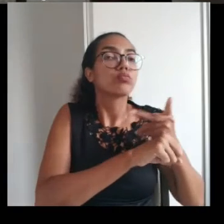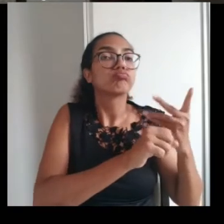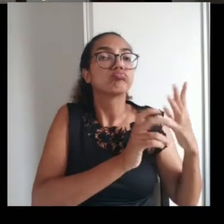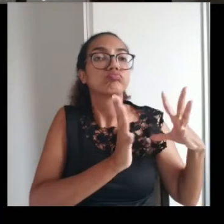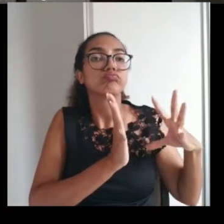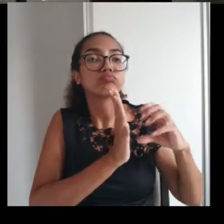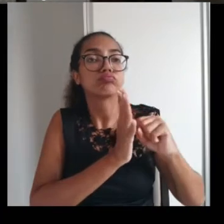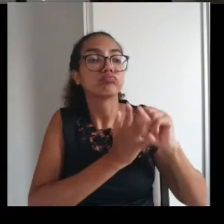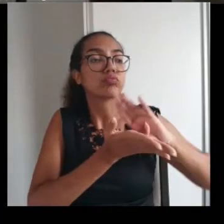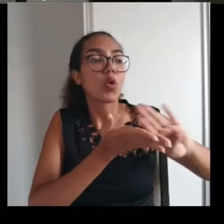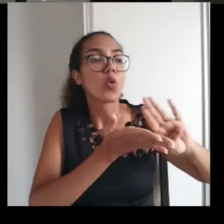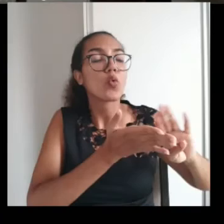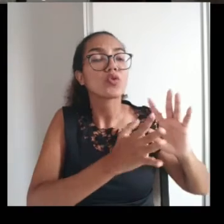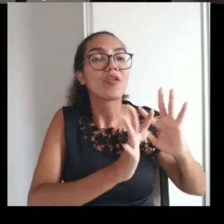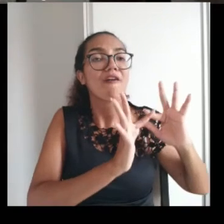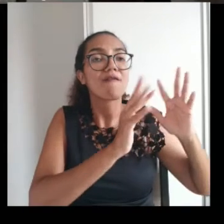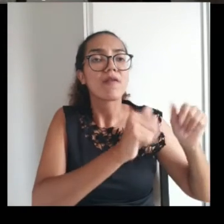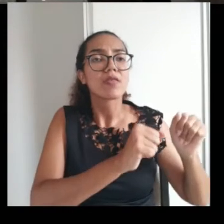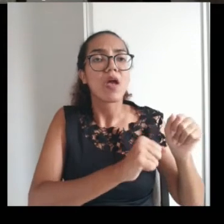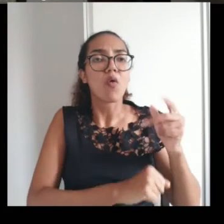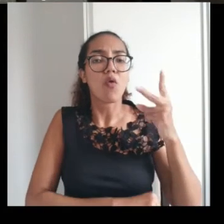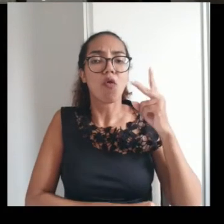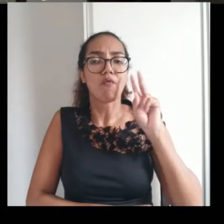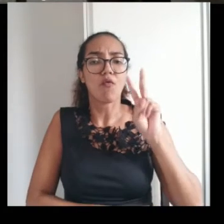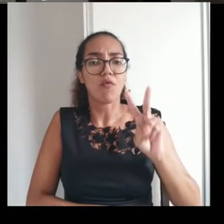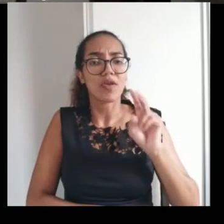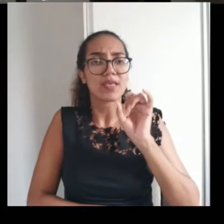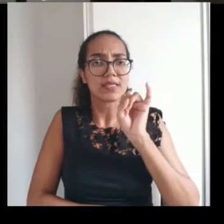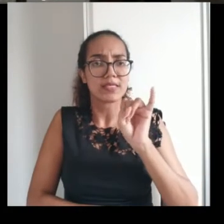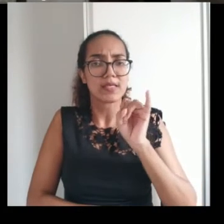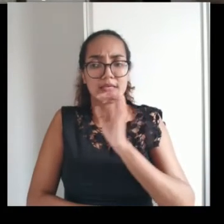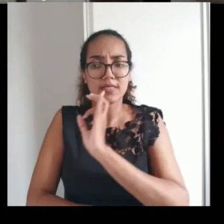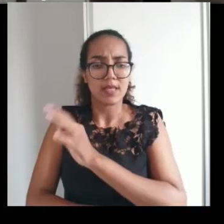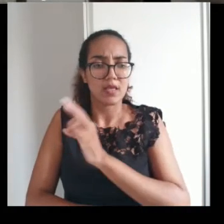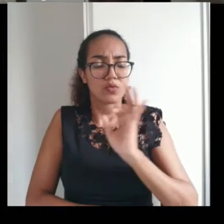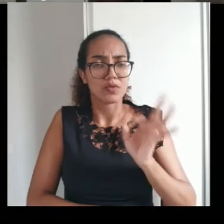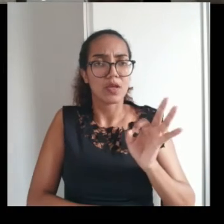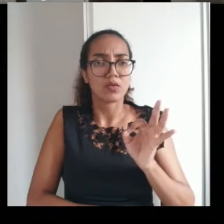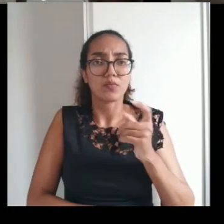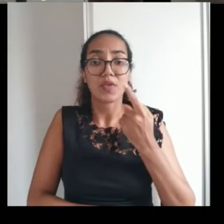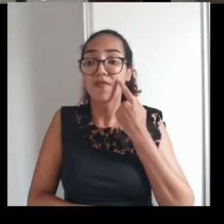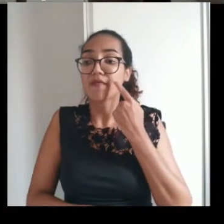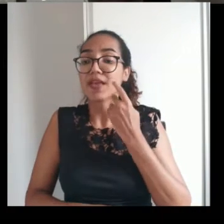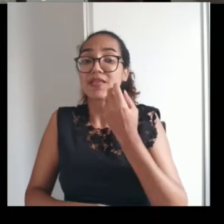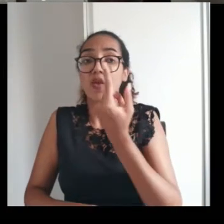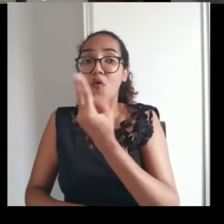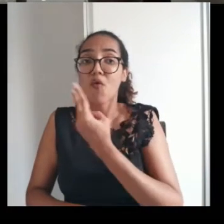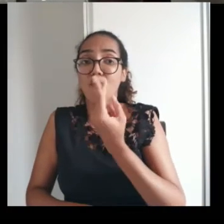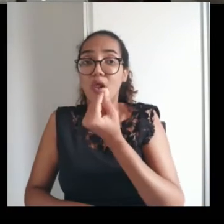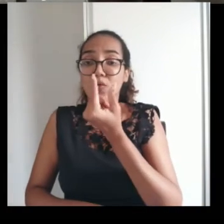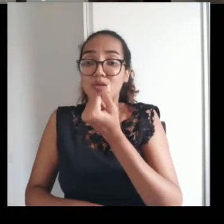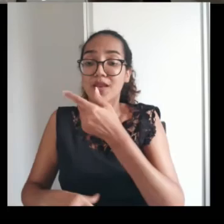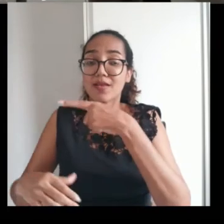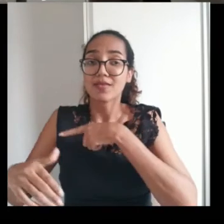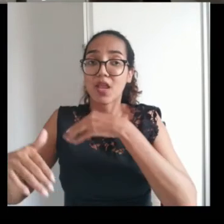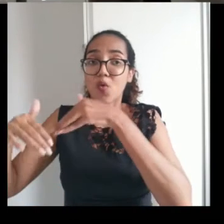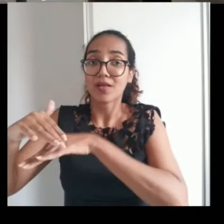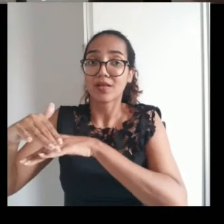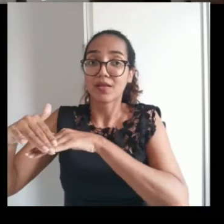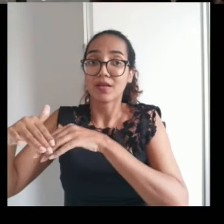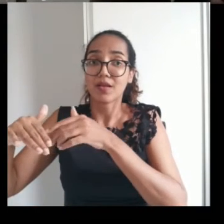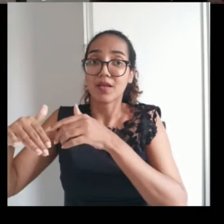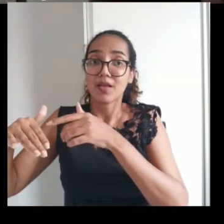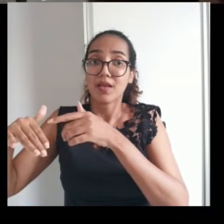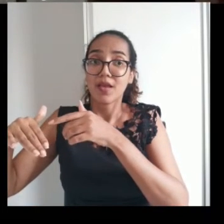destino, eu vejo se essas contas existem mesmo, não são nulas, e vejo se o saldo da conta de origem é maior do que o valor que ele mandou transferir